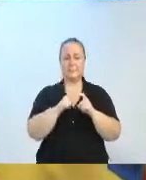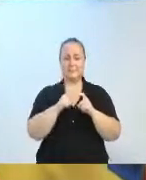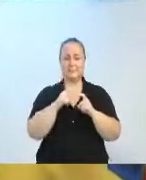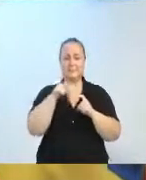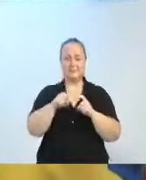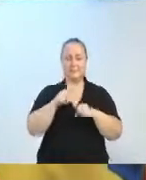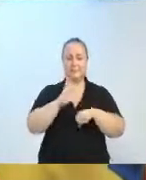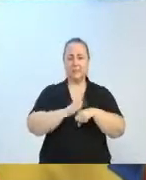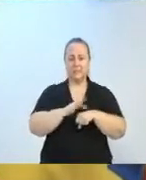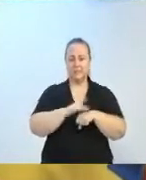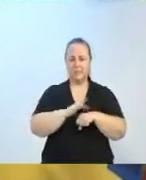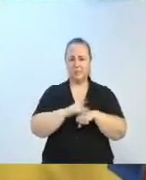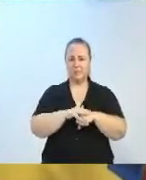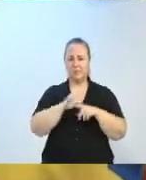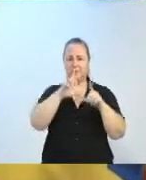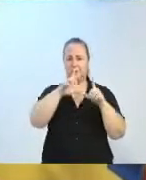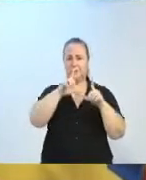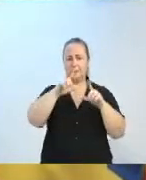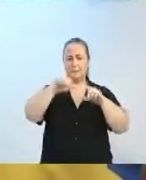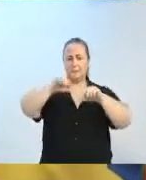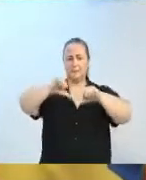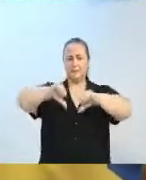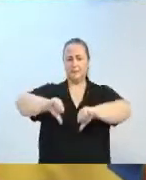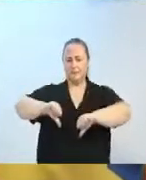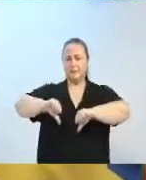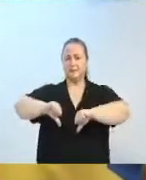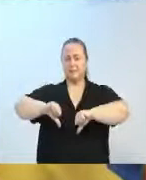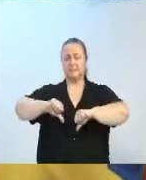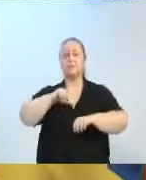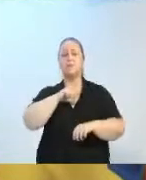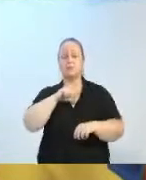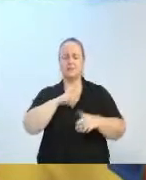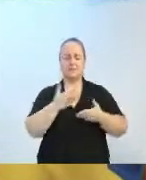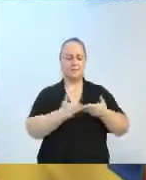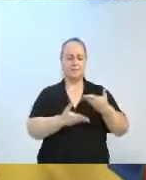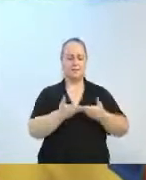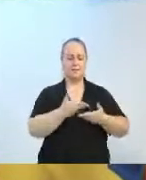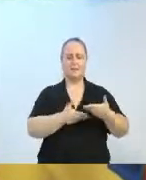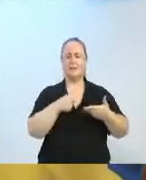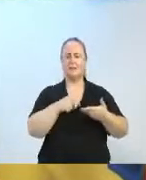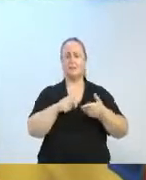doença progressiva, de uma doença que tem tratamentos